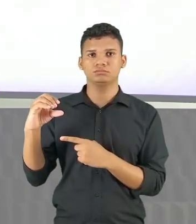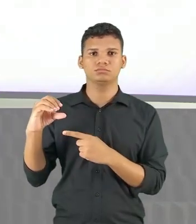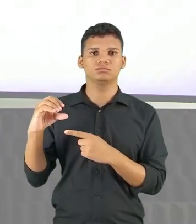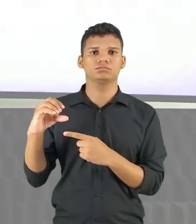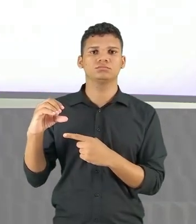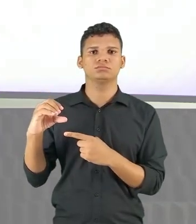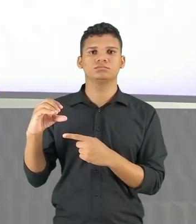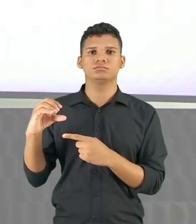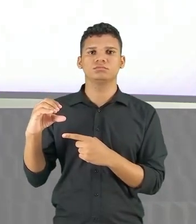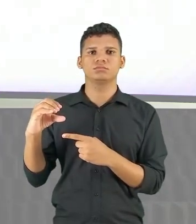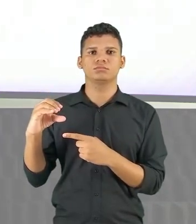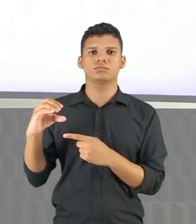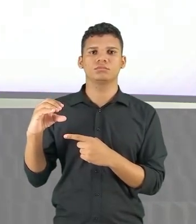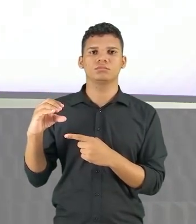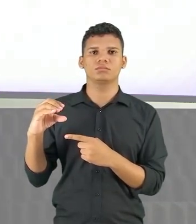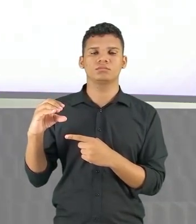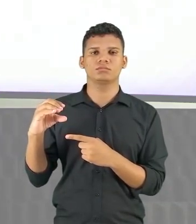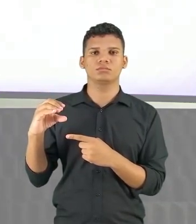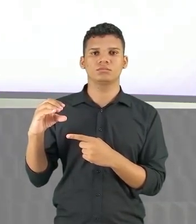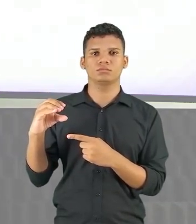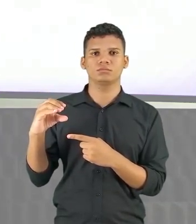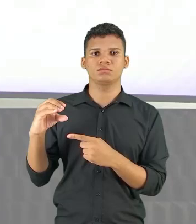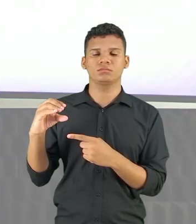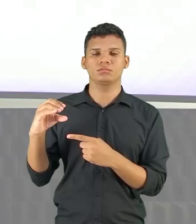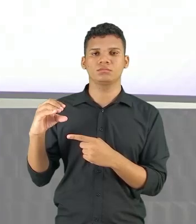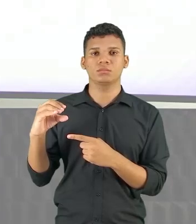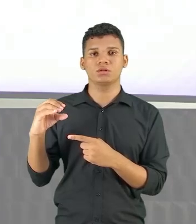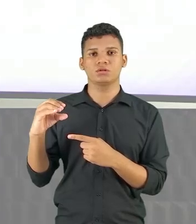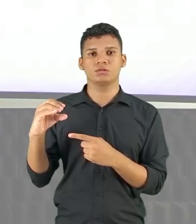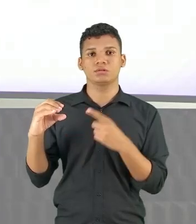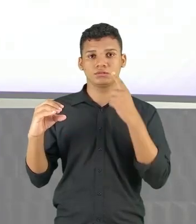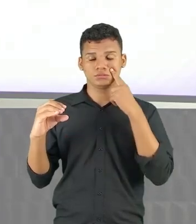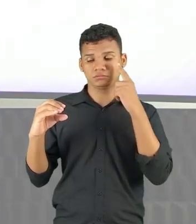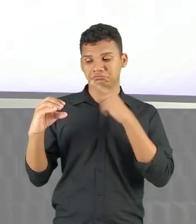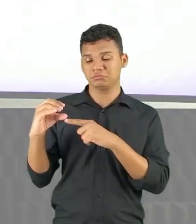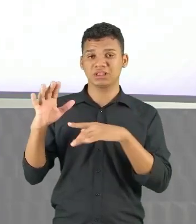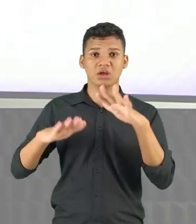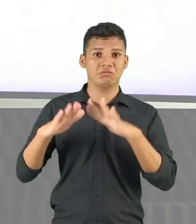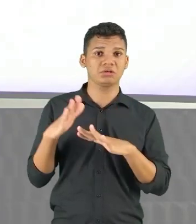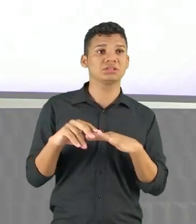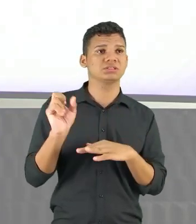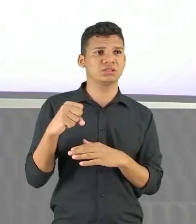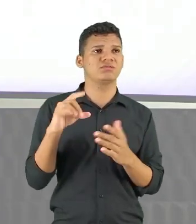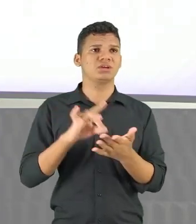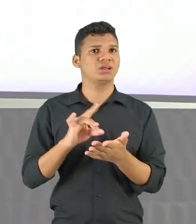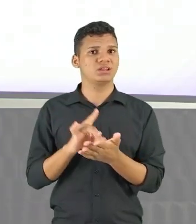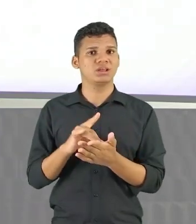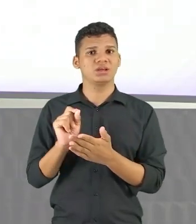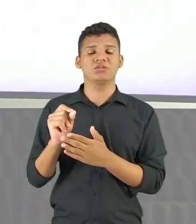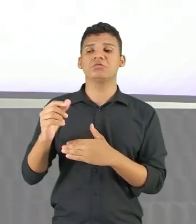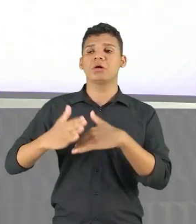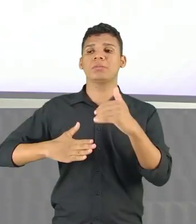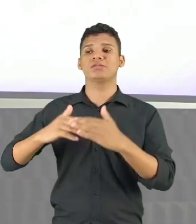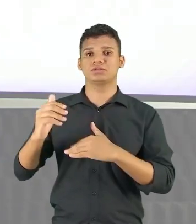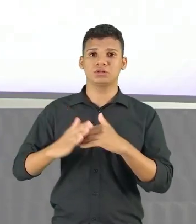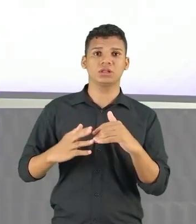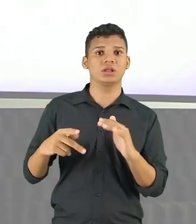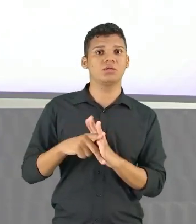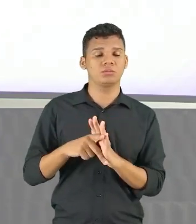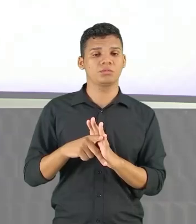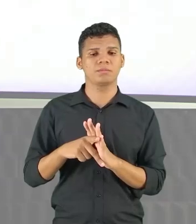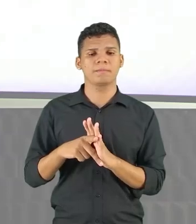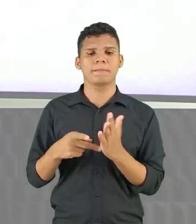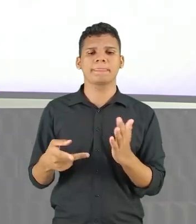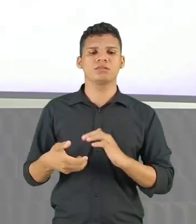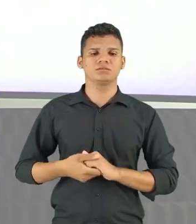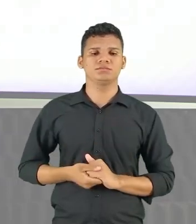eles definiram a carreira de skatista profissional? Será que eles foram decisivos? Eles de fato definiram isso?